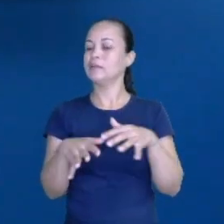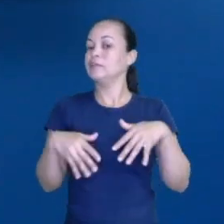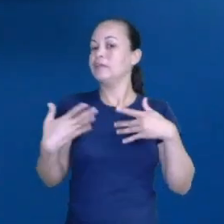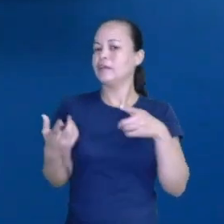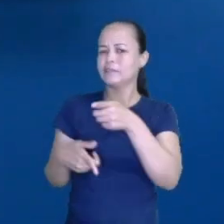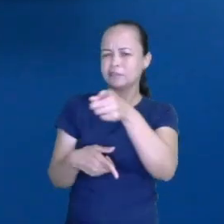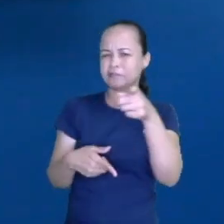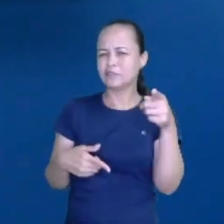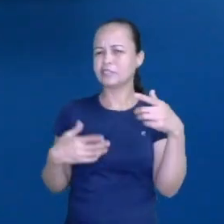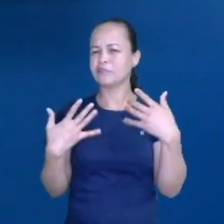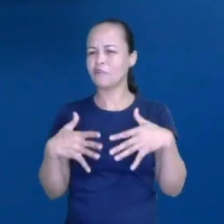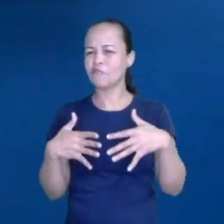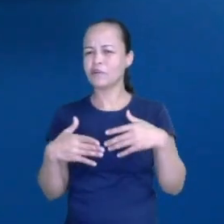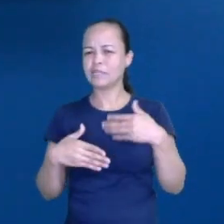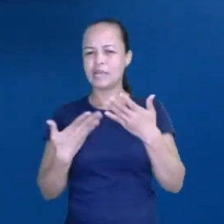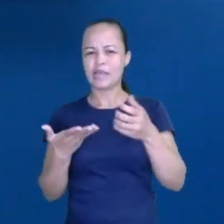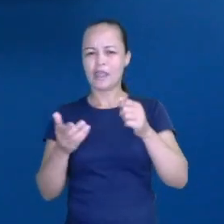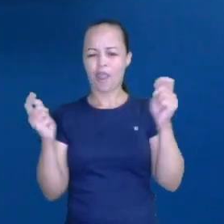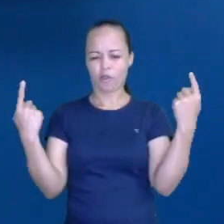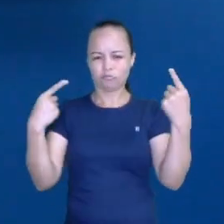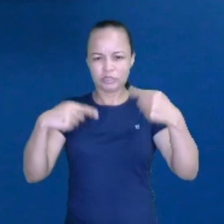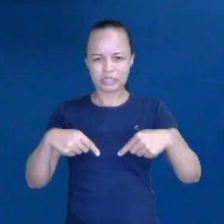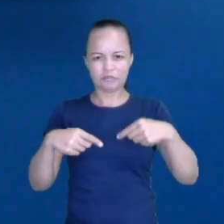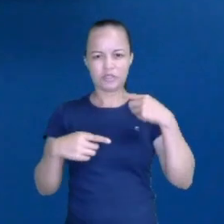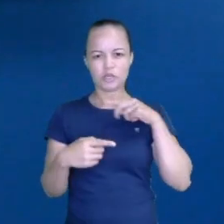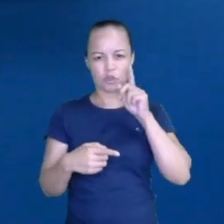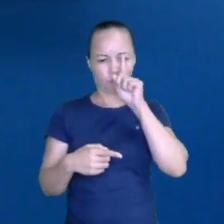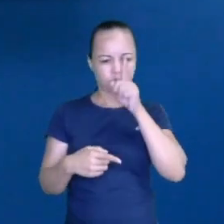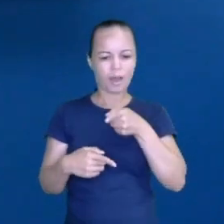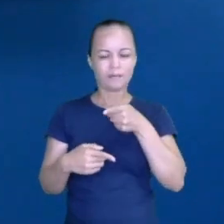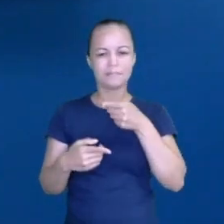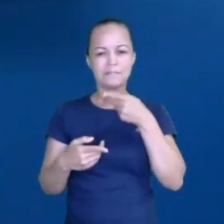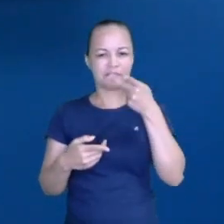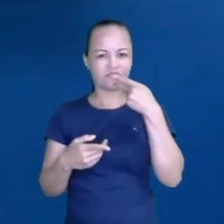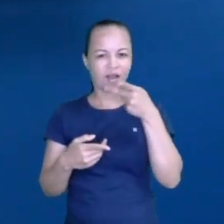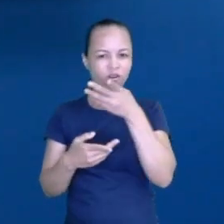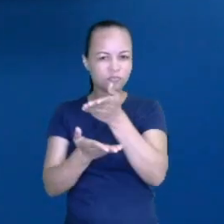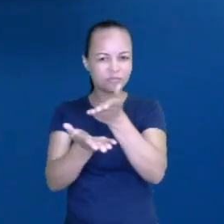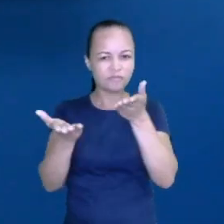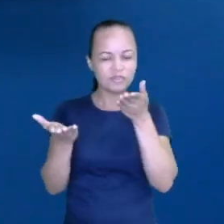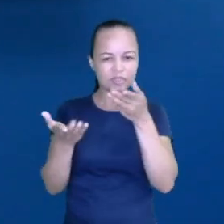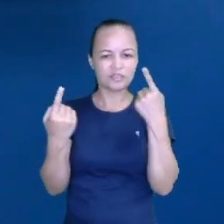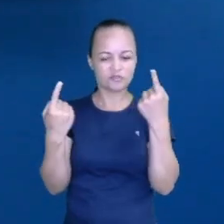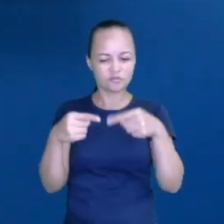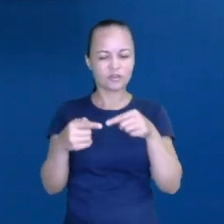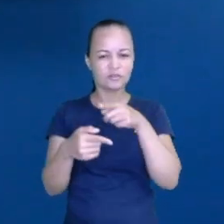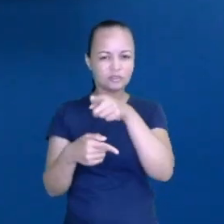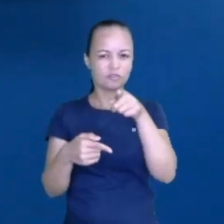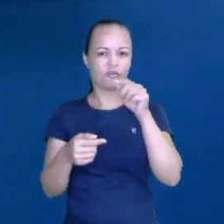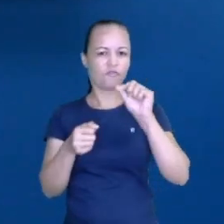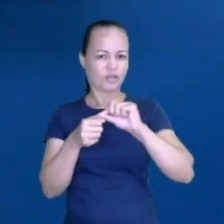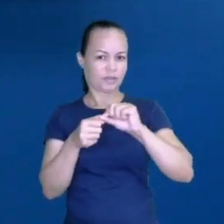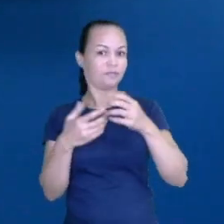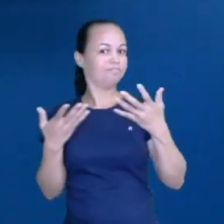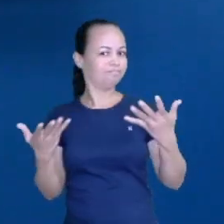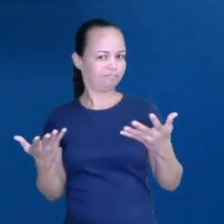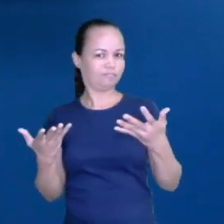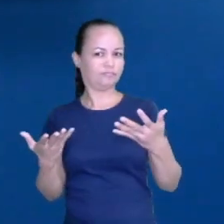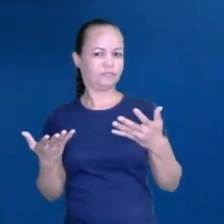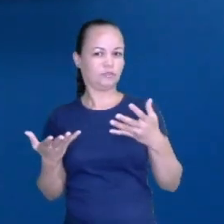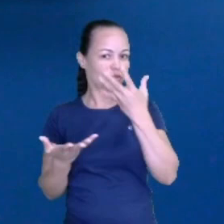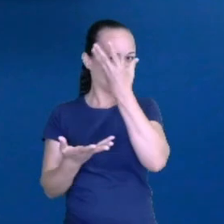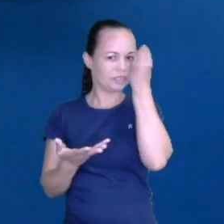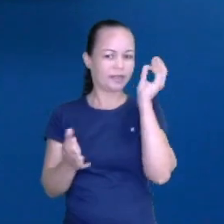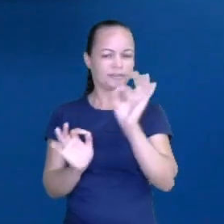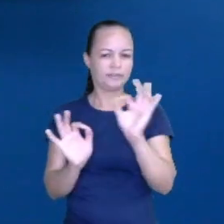que vocês estão fazendo mesmo os meus desafios? Que toda aula eu passo desafio aqui para vocês. Não vai deixar de fazer, tá